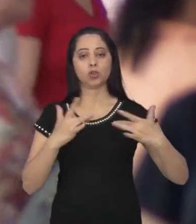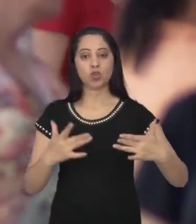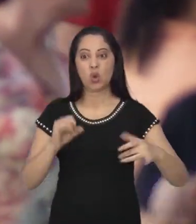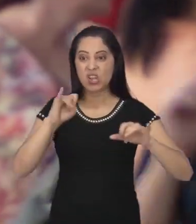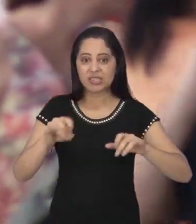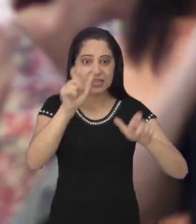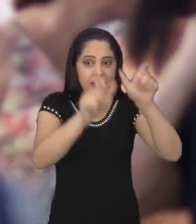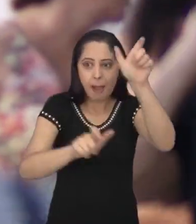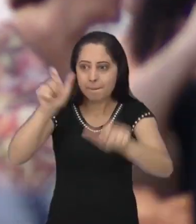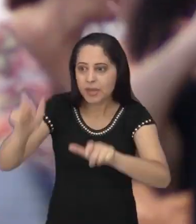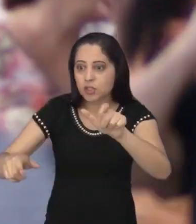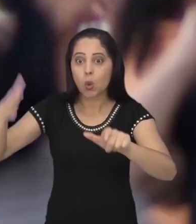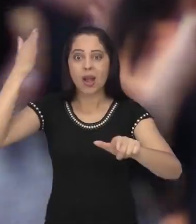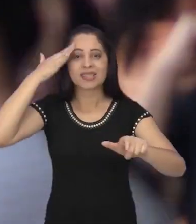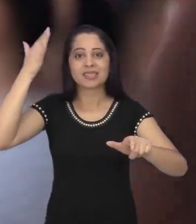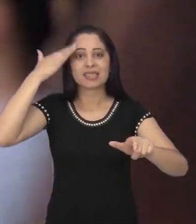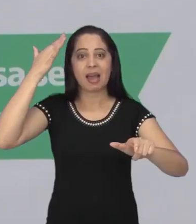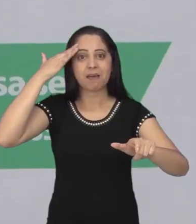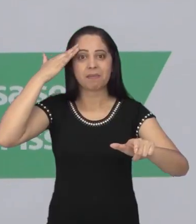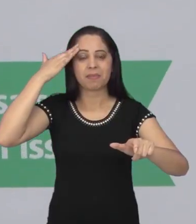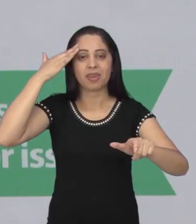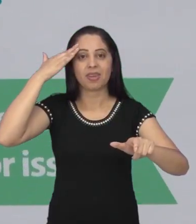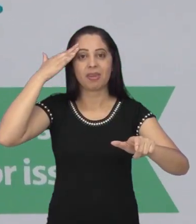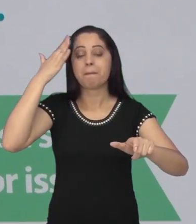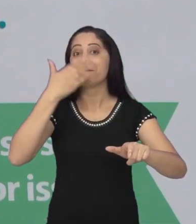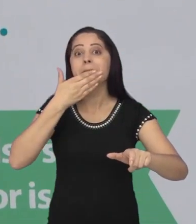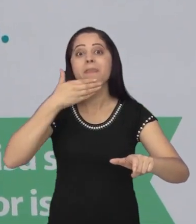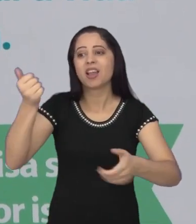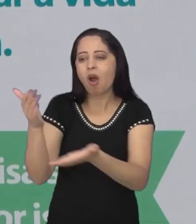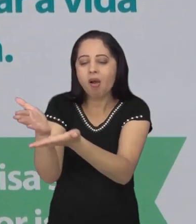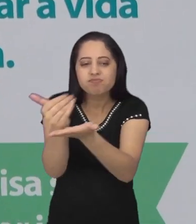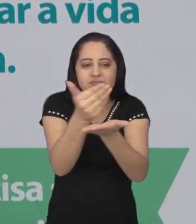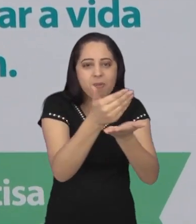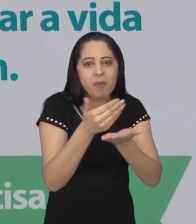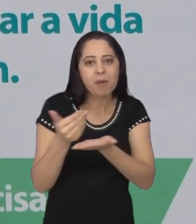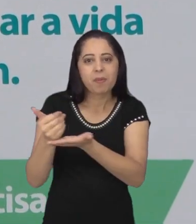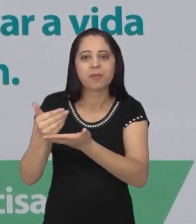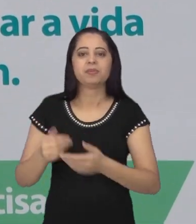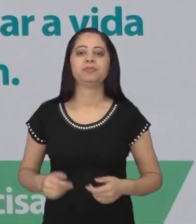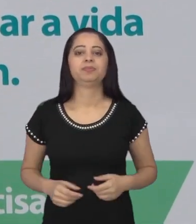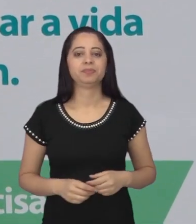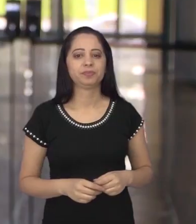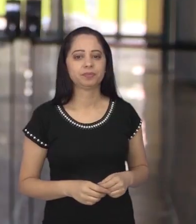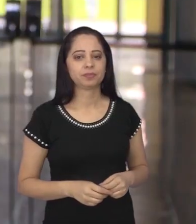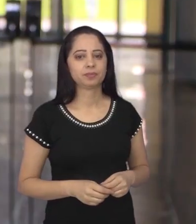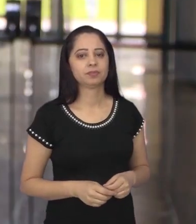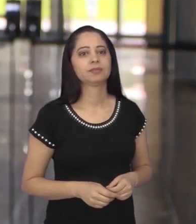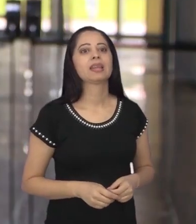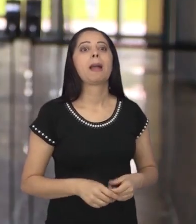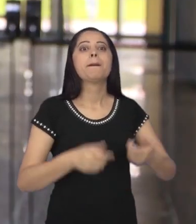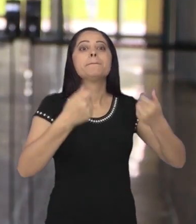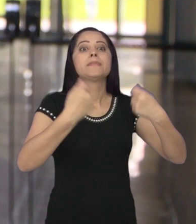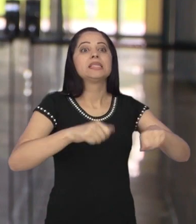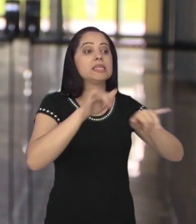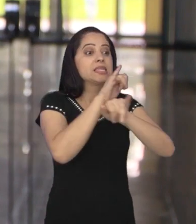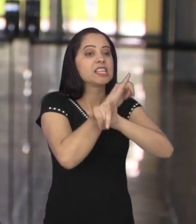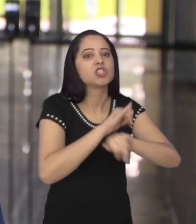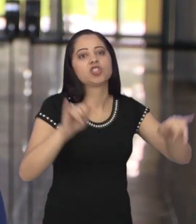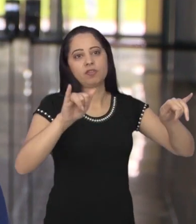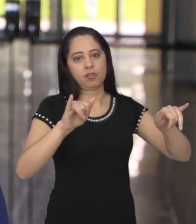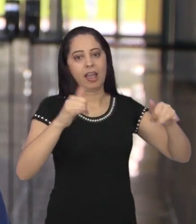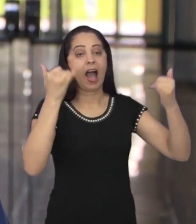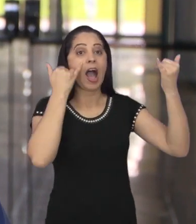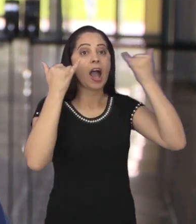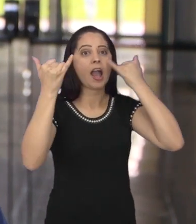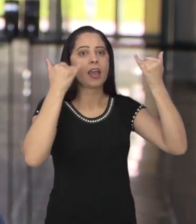mais pessoas souberem da possibilidade, maior será a arrecadação para projetos sociais. Talvez tenha que divulgar